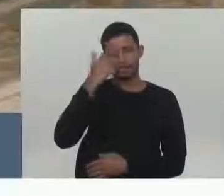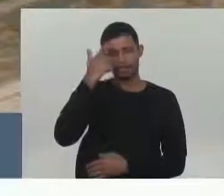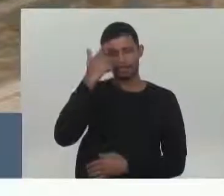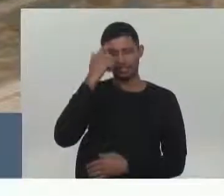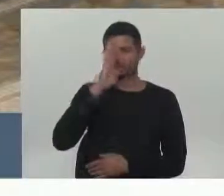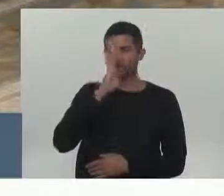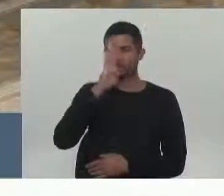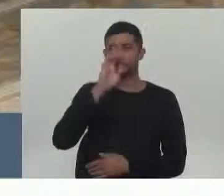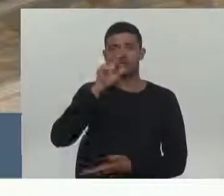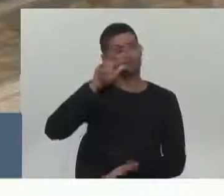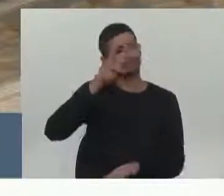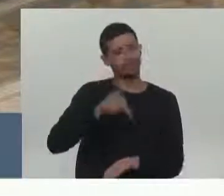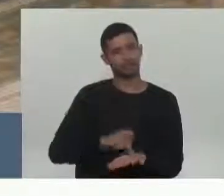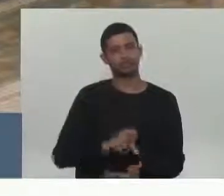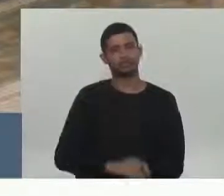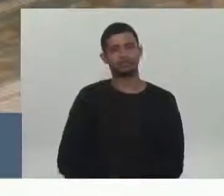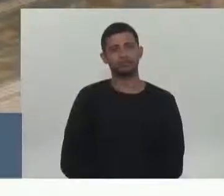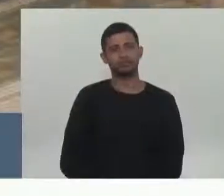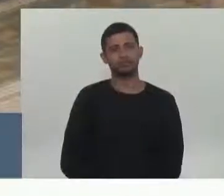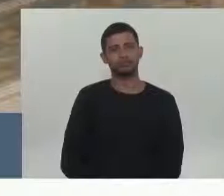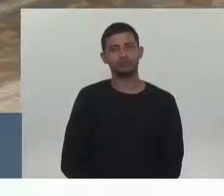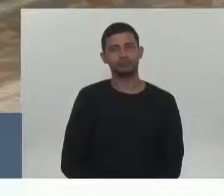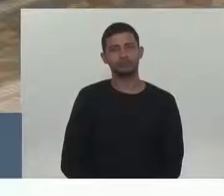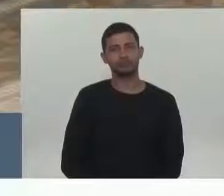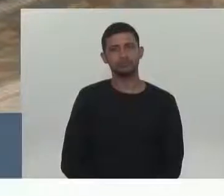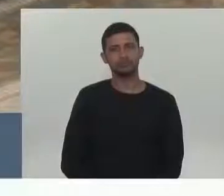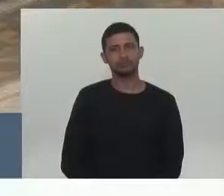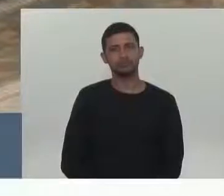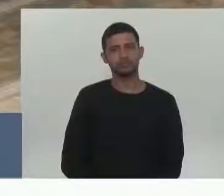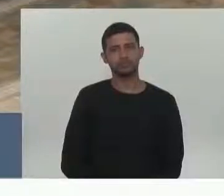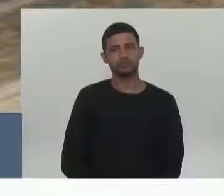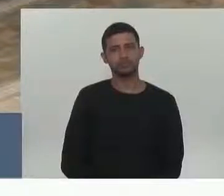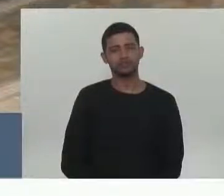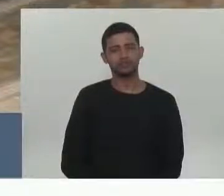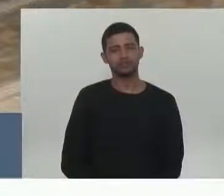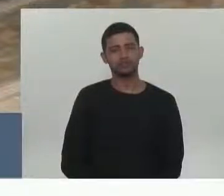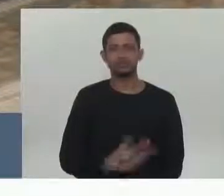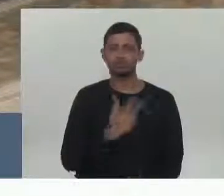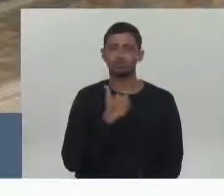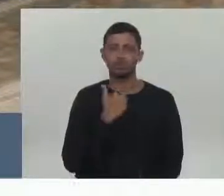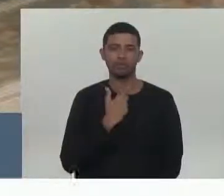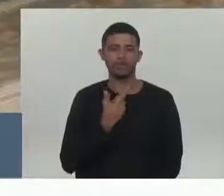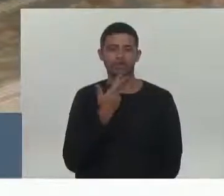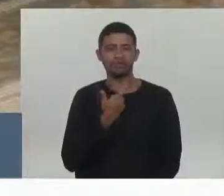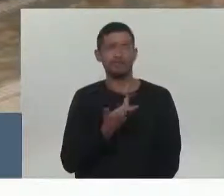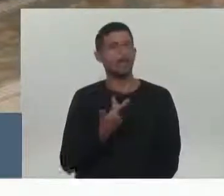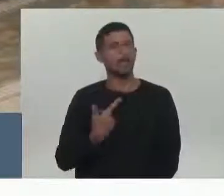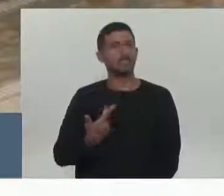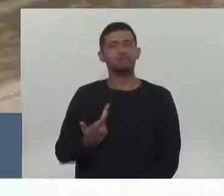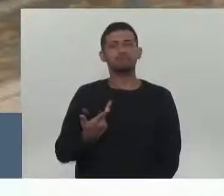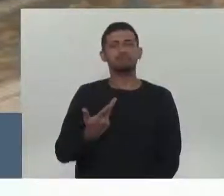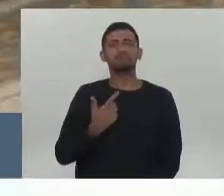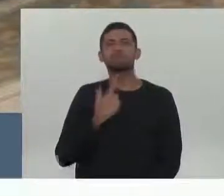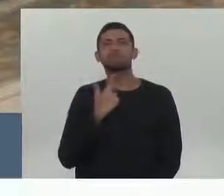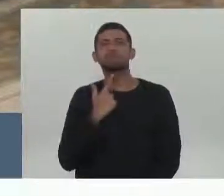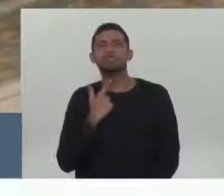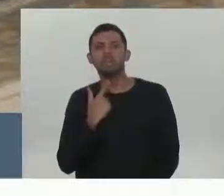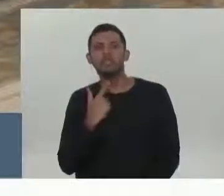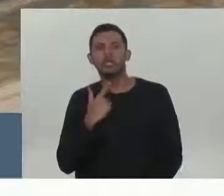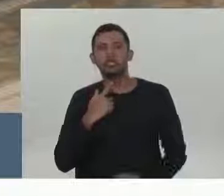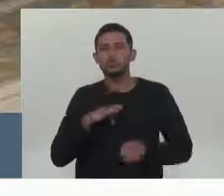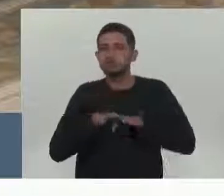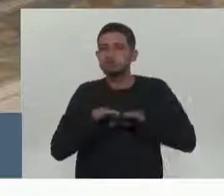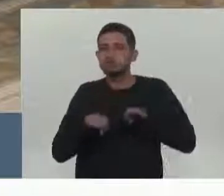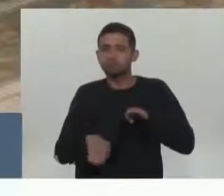verdade e não nos deixemos pautar pelas paixões mais baixas,